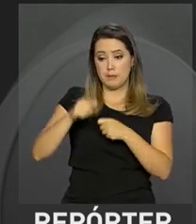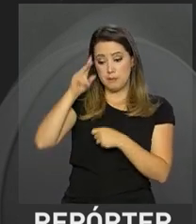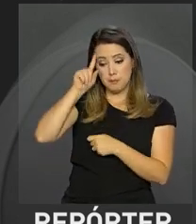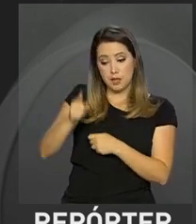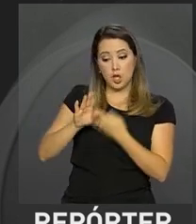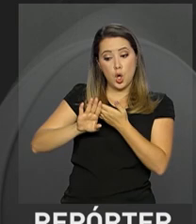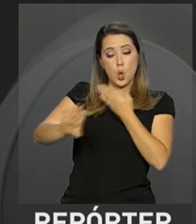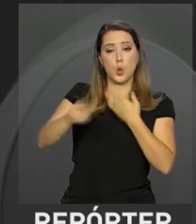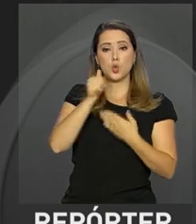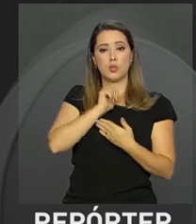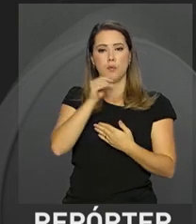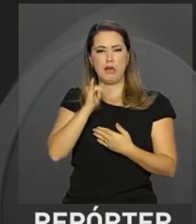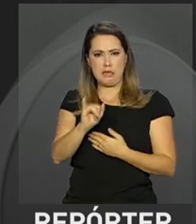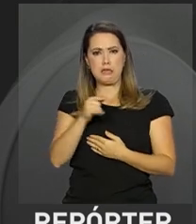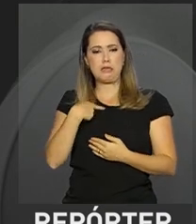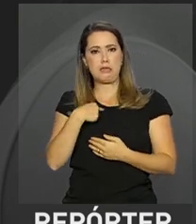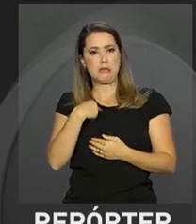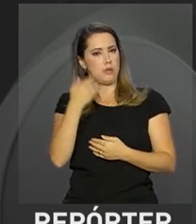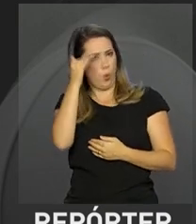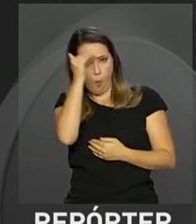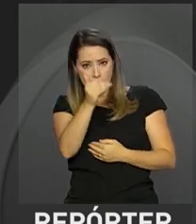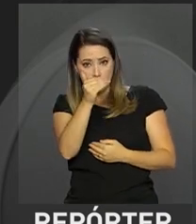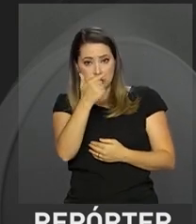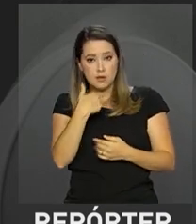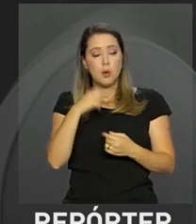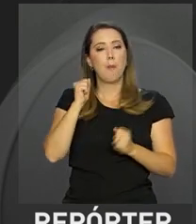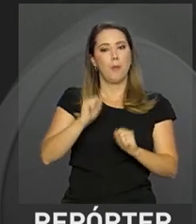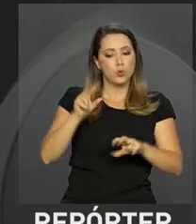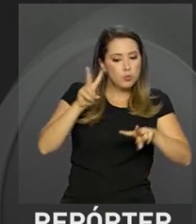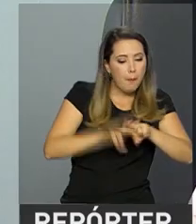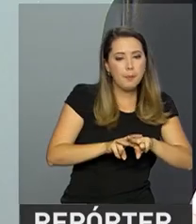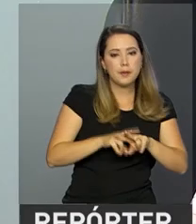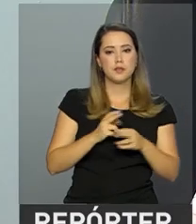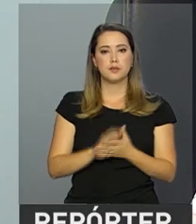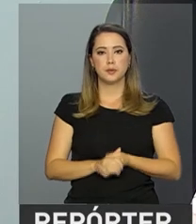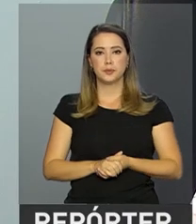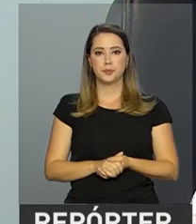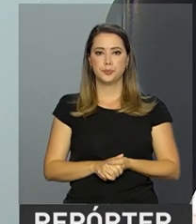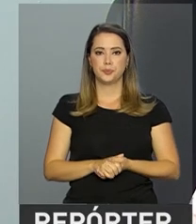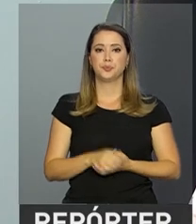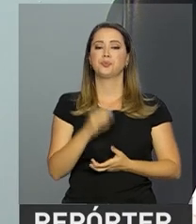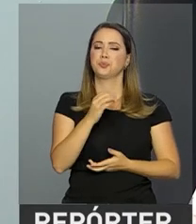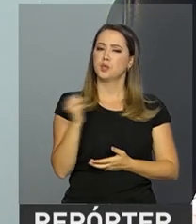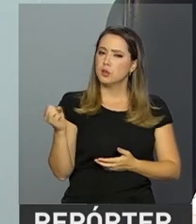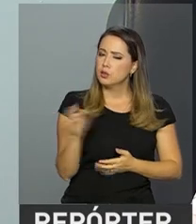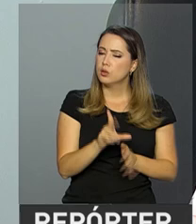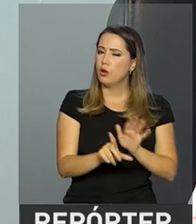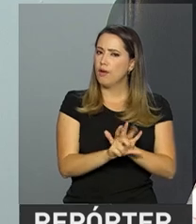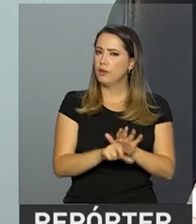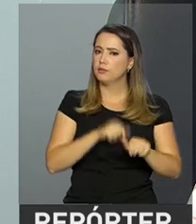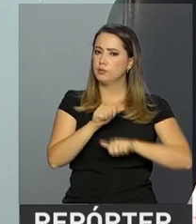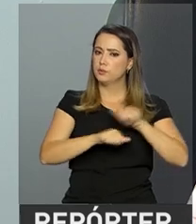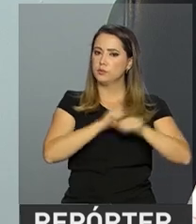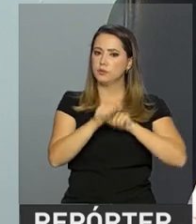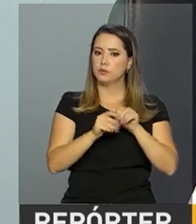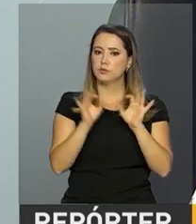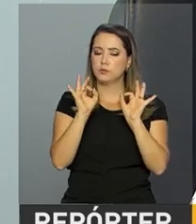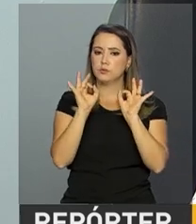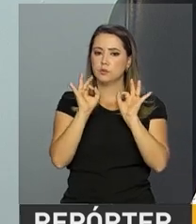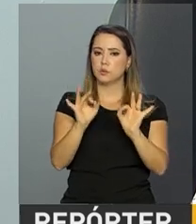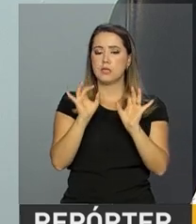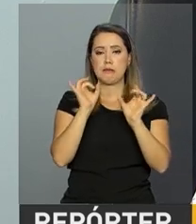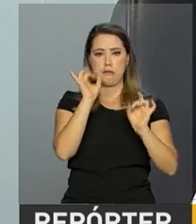pode pegar de três meses a dois anos de detenção essa lei nova transformou de forma